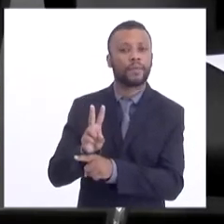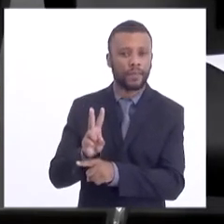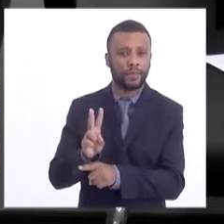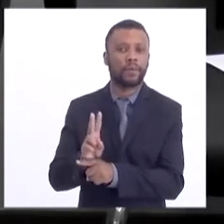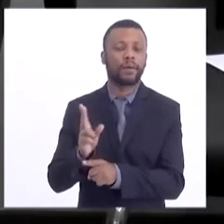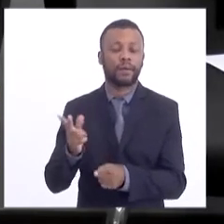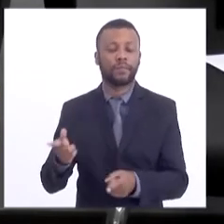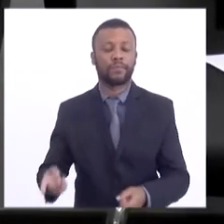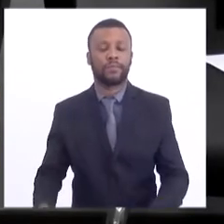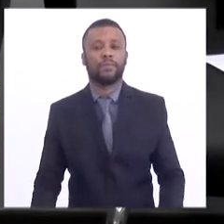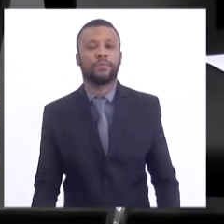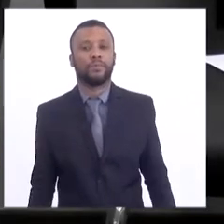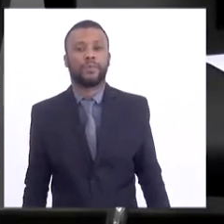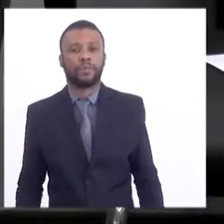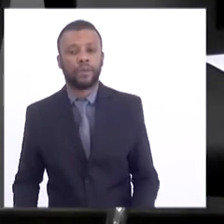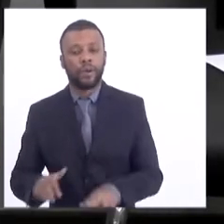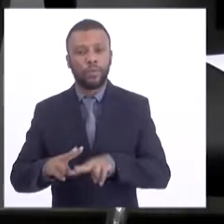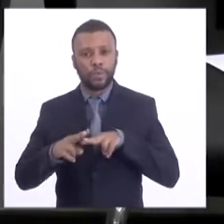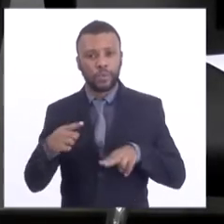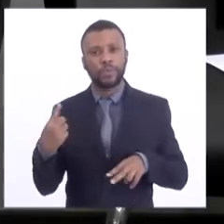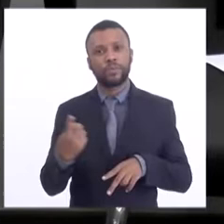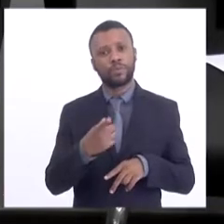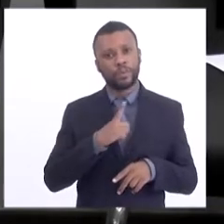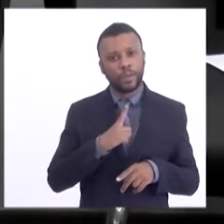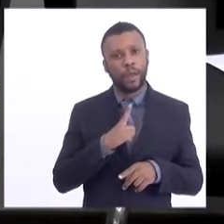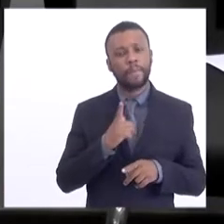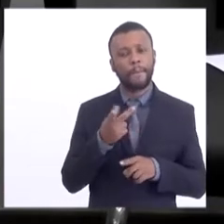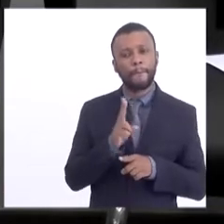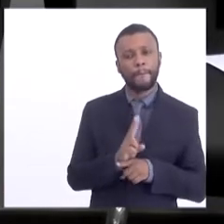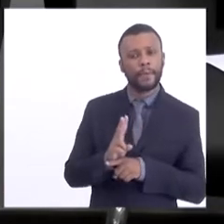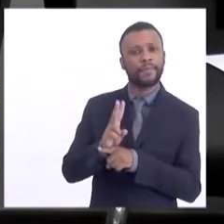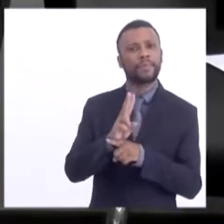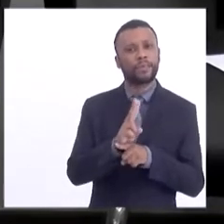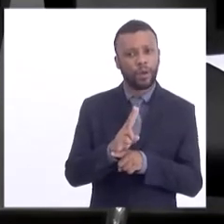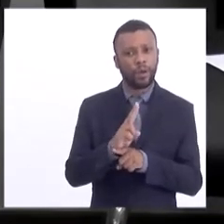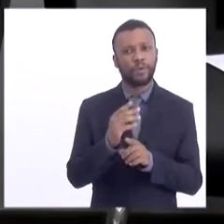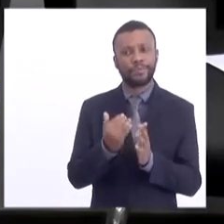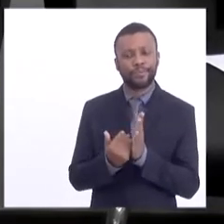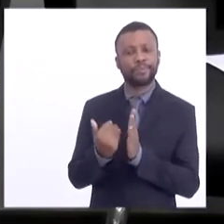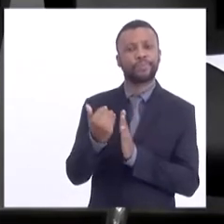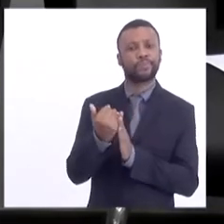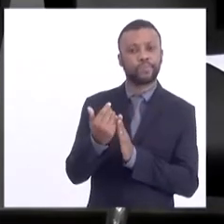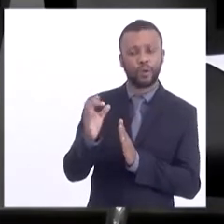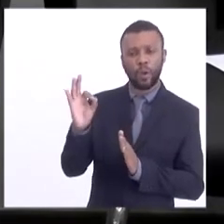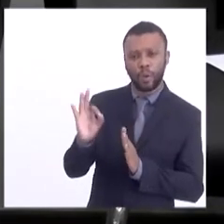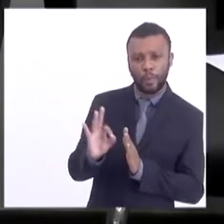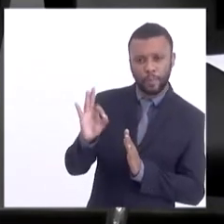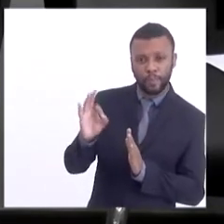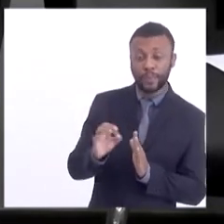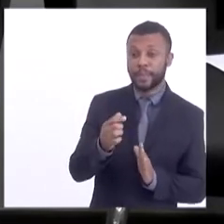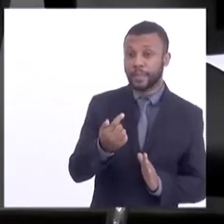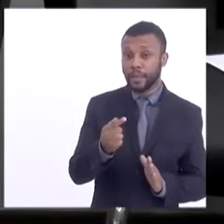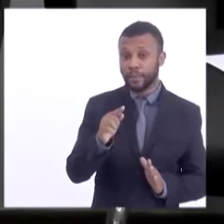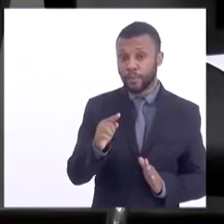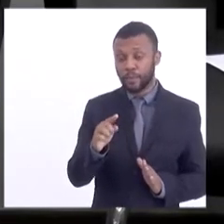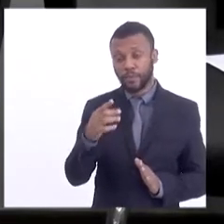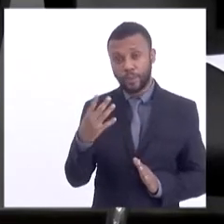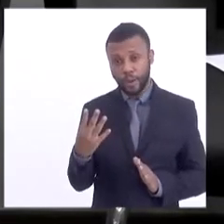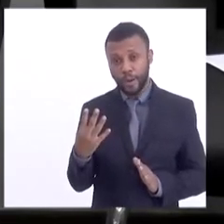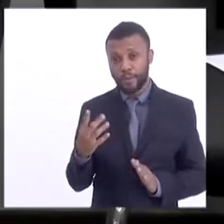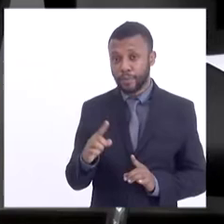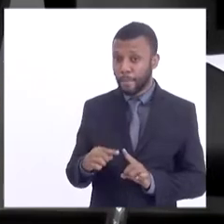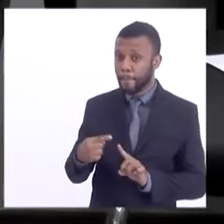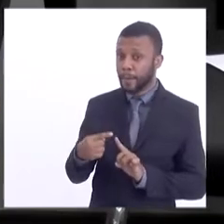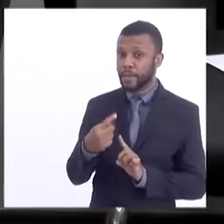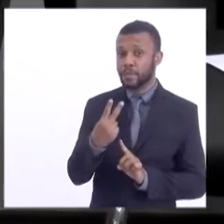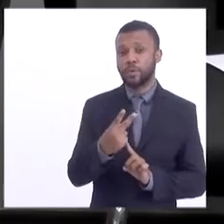hoje estão preservados por isso que nós temos um previsão de superar os de quatro 17.4 B mais dois vidros